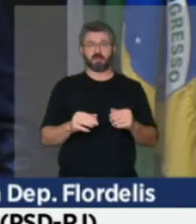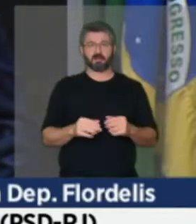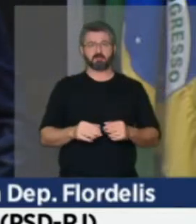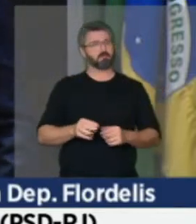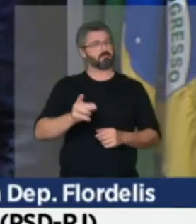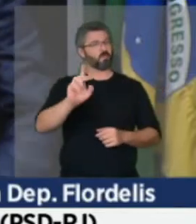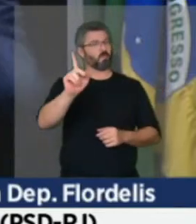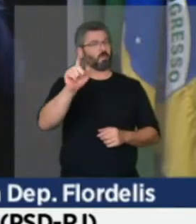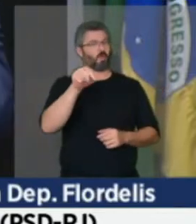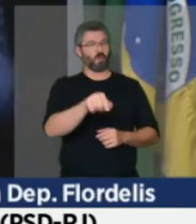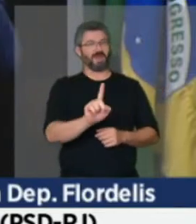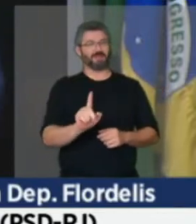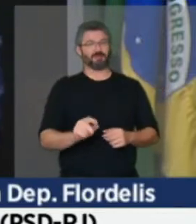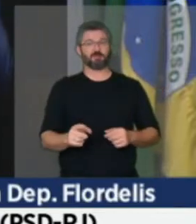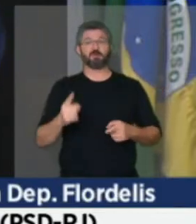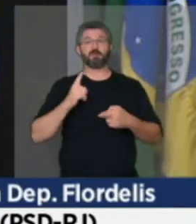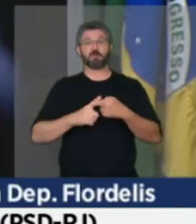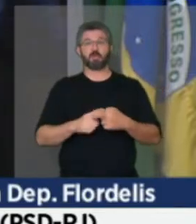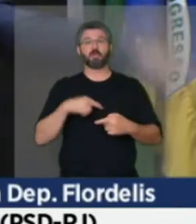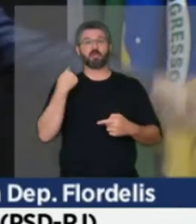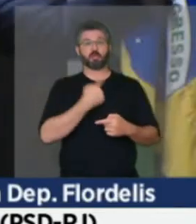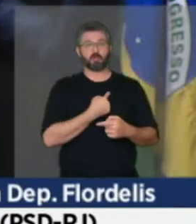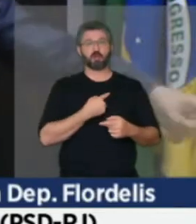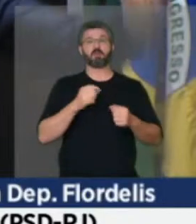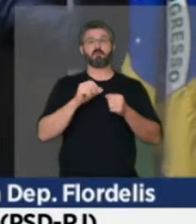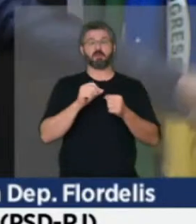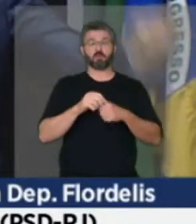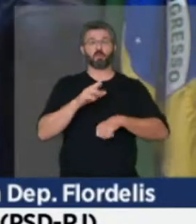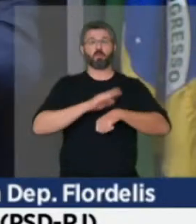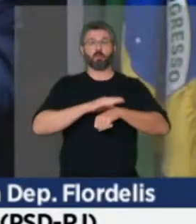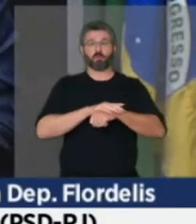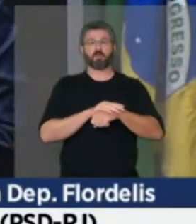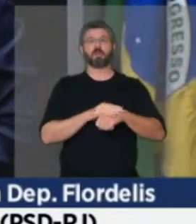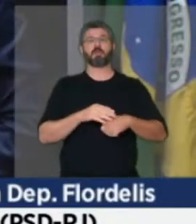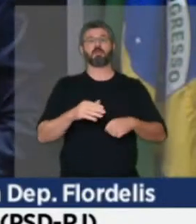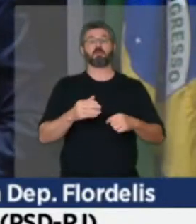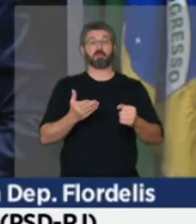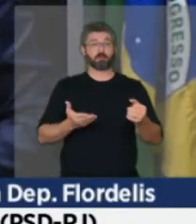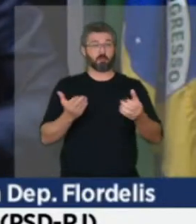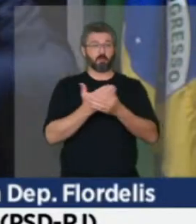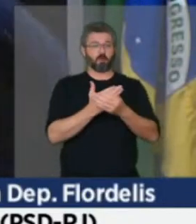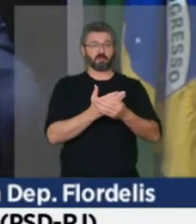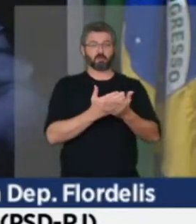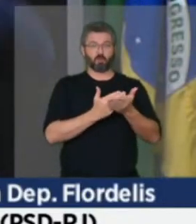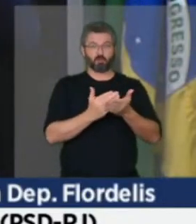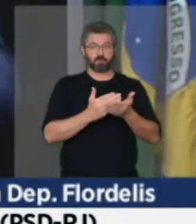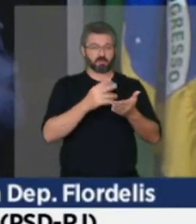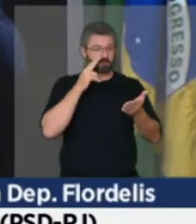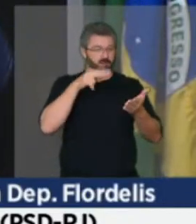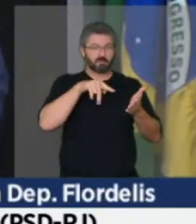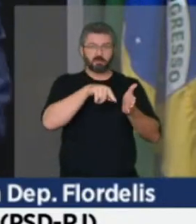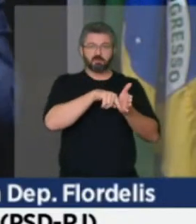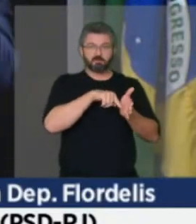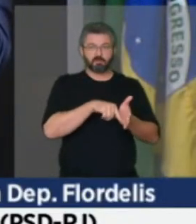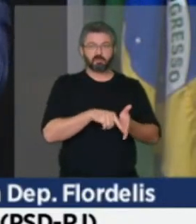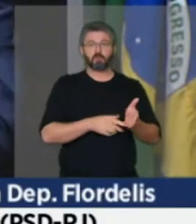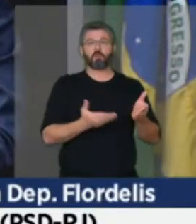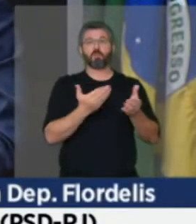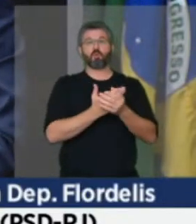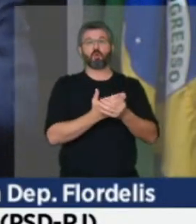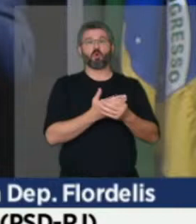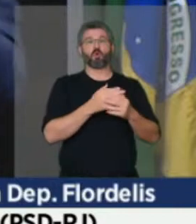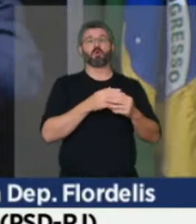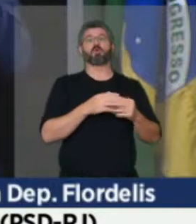senhores. Porque nós estamos levando, a partir do momento que entramos nesse caso, estamos levando ao processo uma